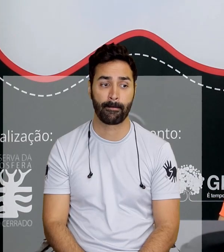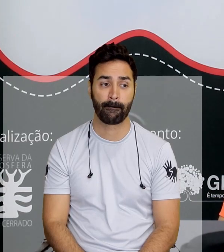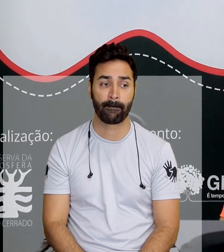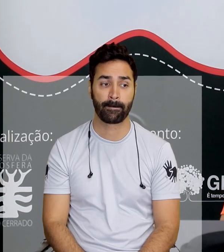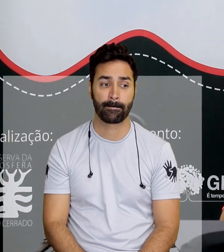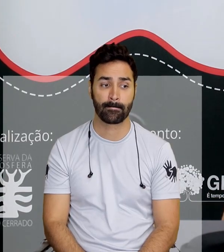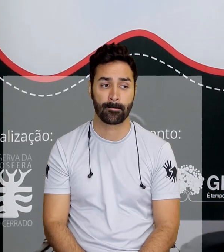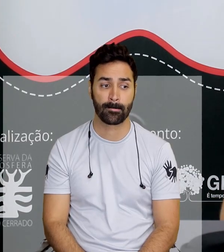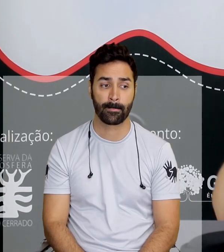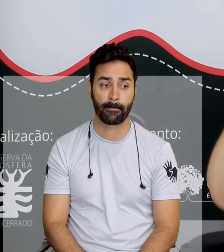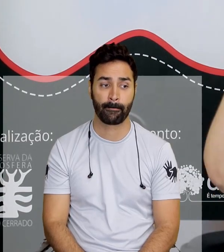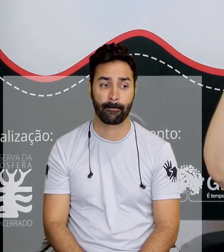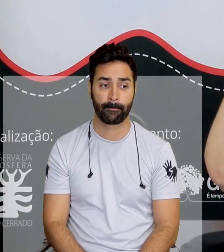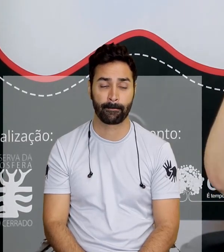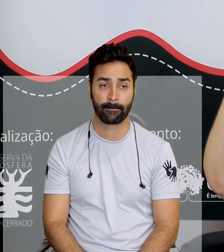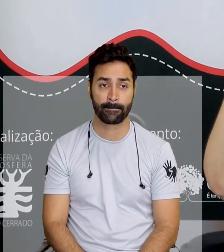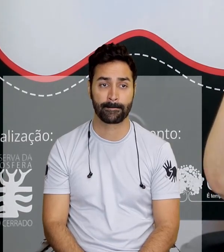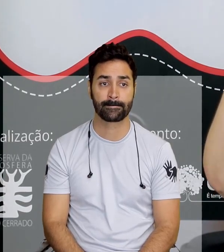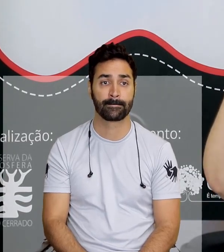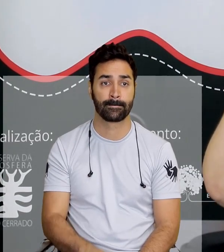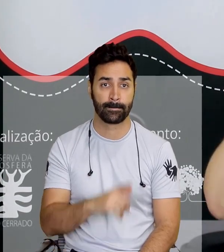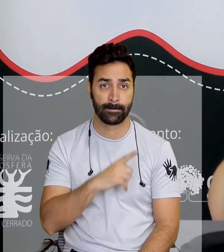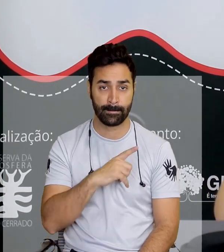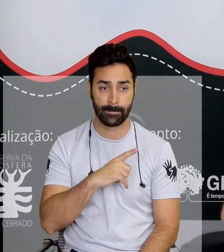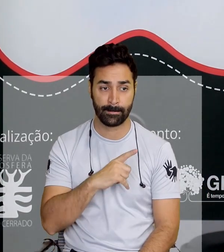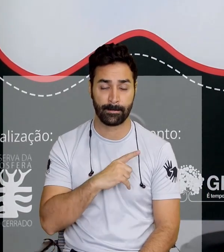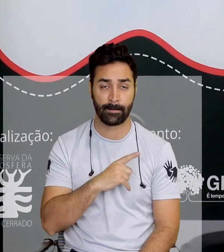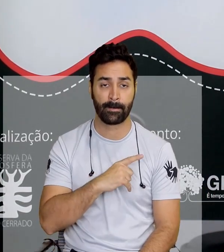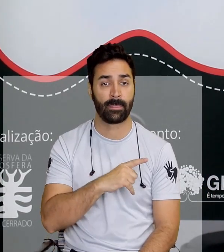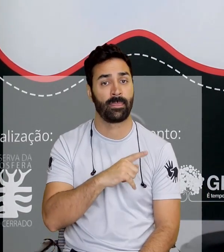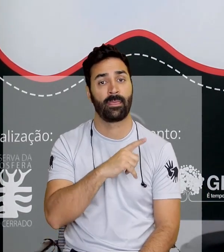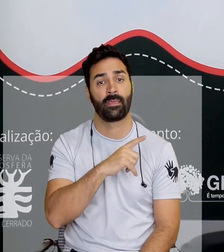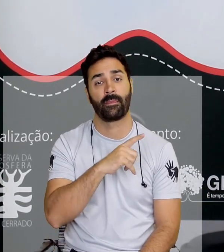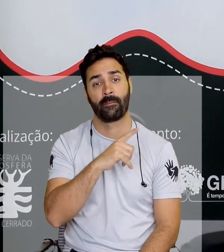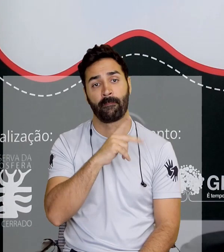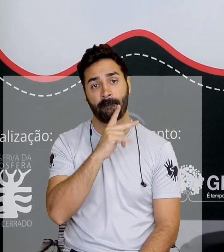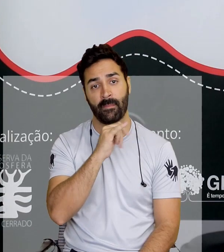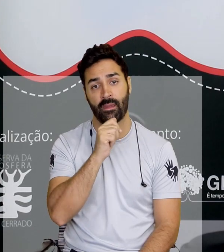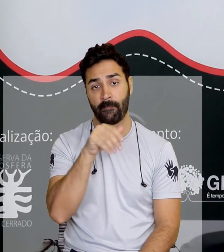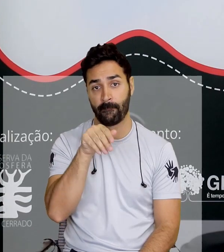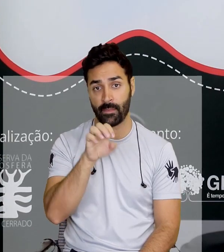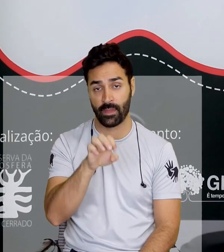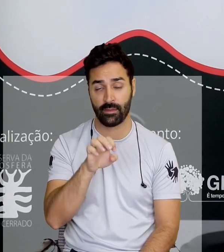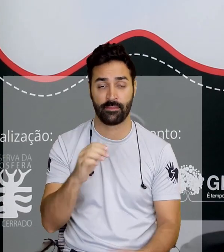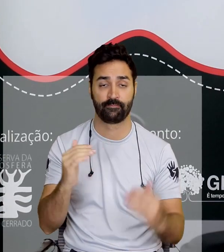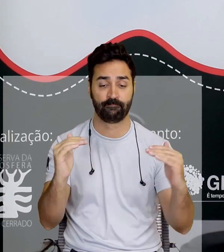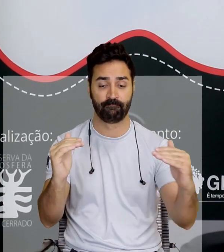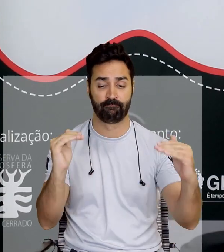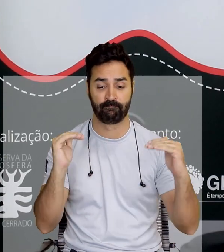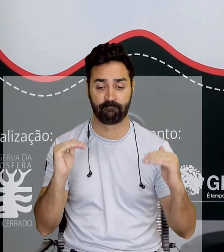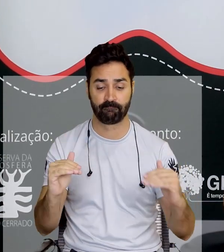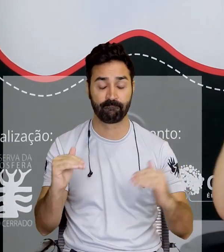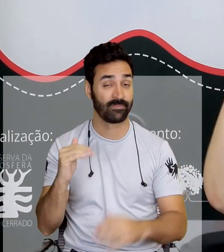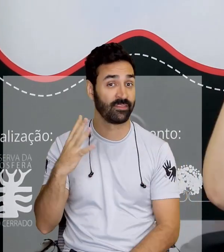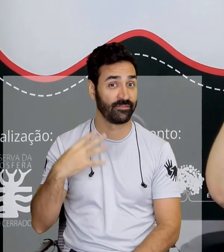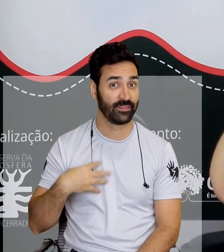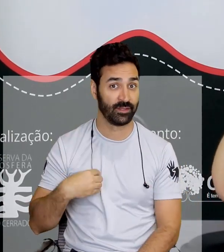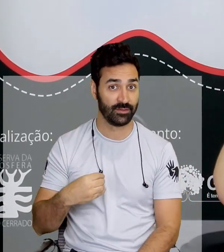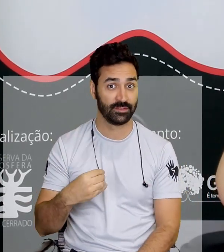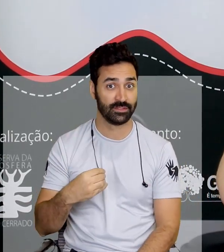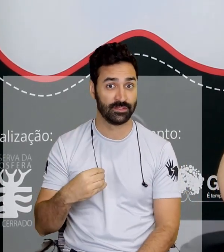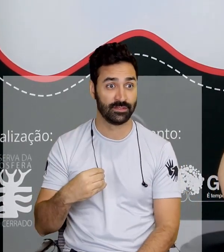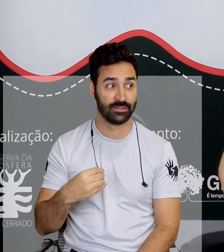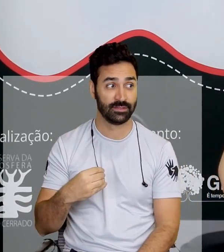E aí nós temos ali os pais e tem os filhos, né? Querendo ou não, os